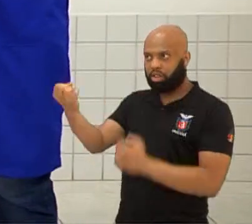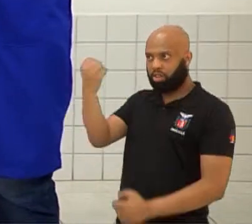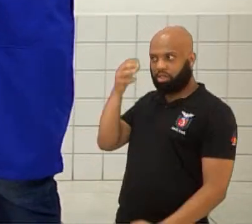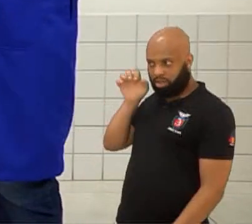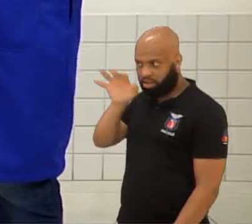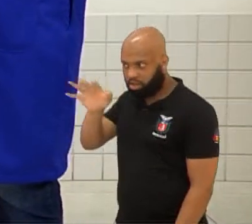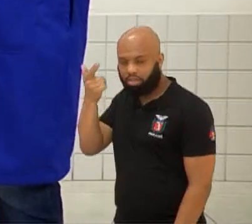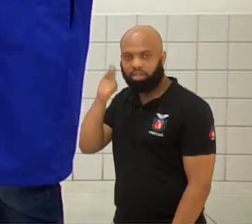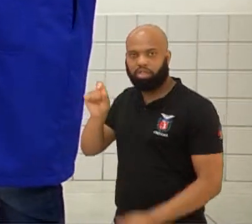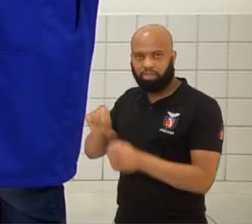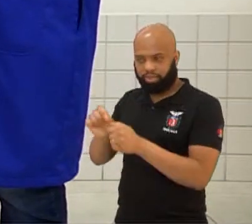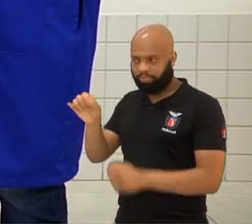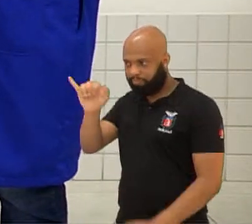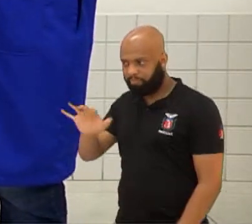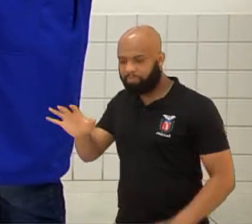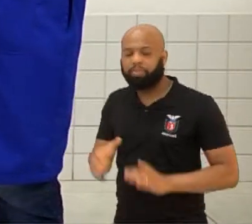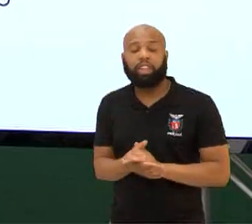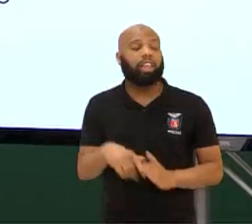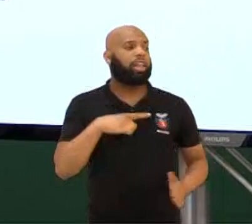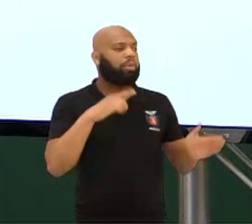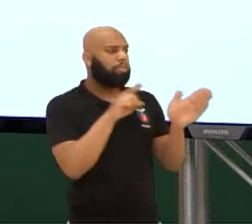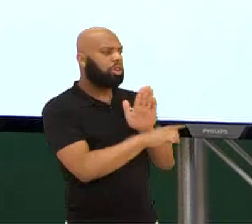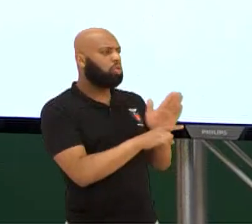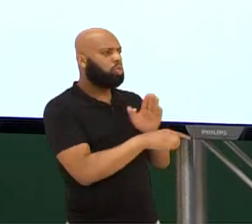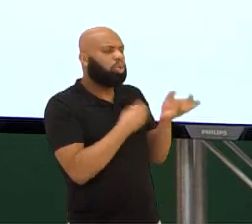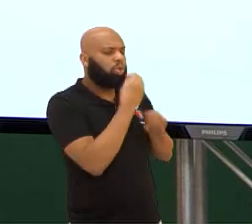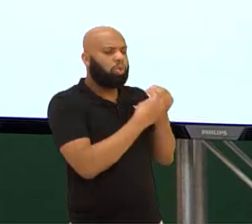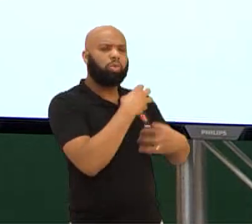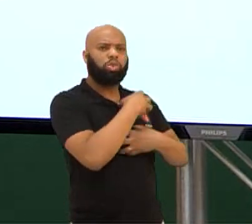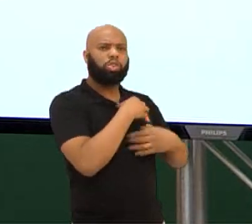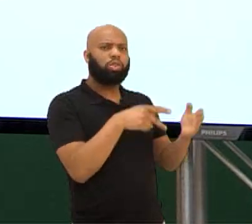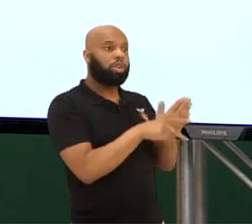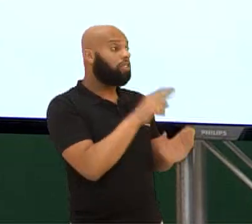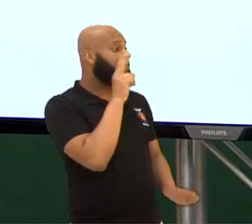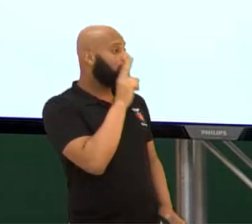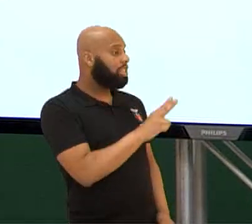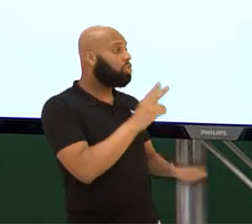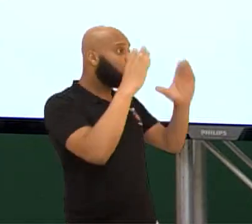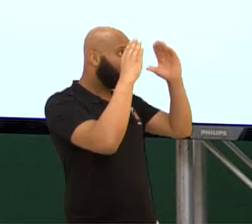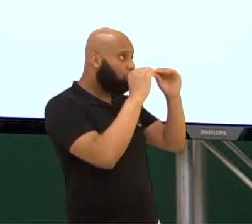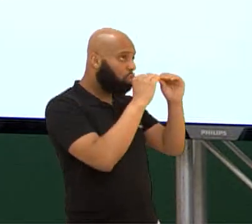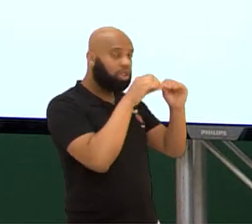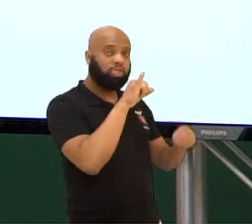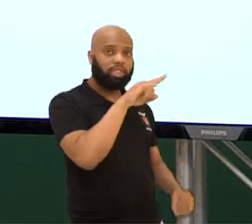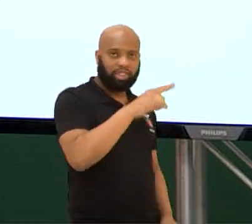ó. O Pedro Borges de Maringá, como funciona a visão noturna? O que acontece? Quando você está num